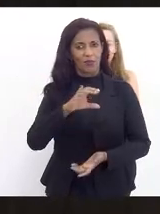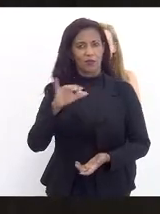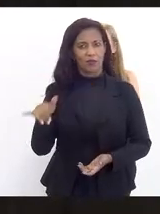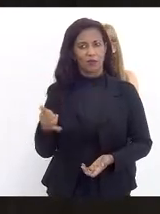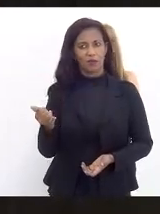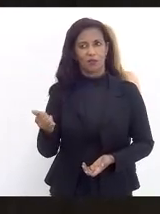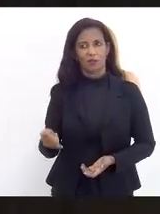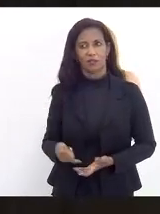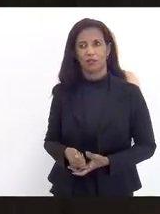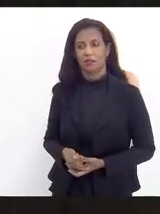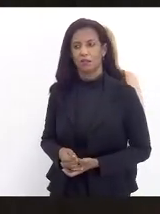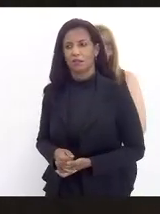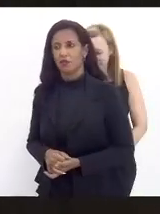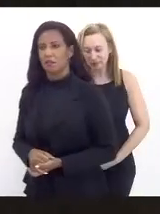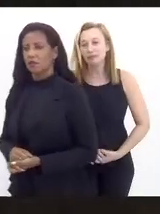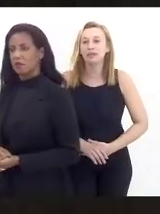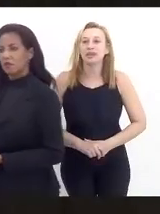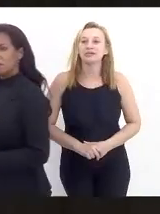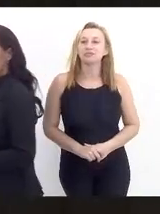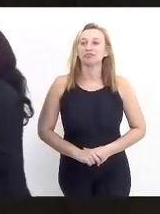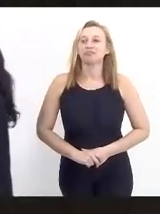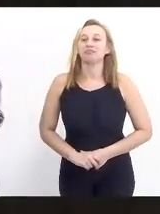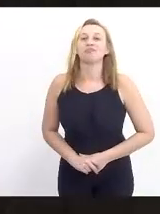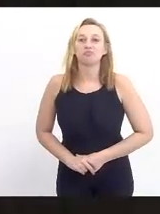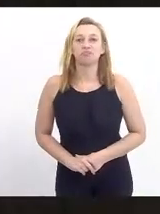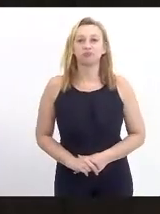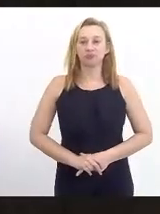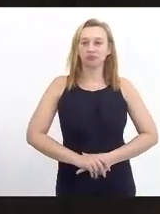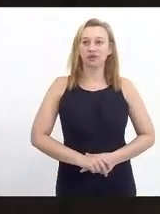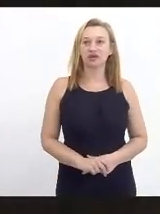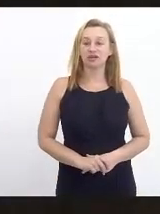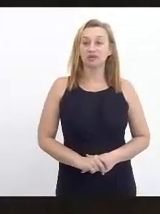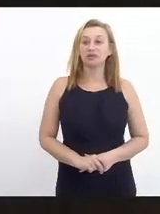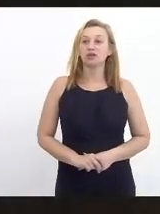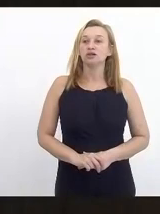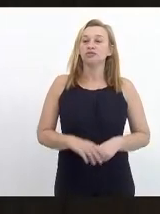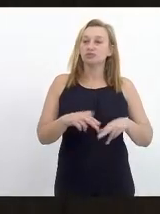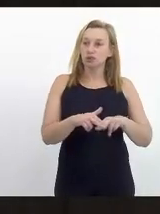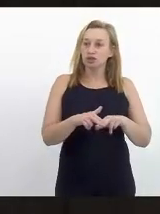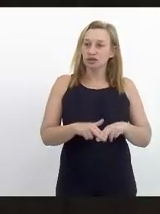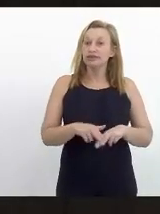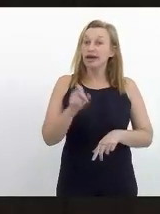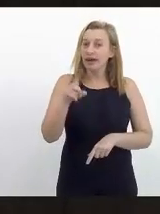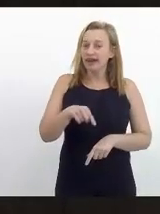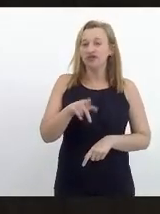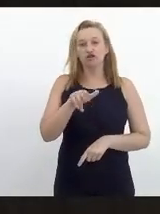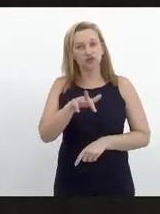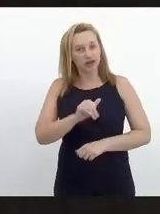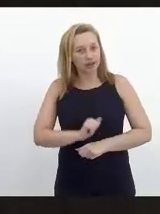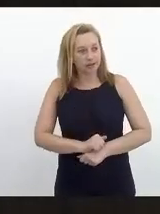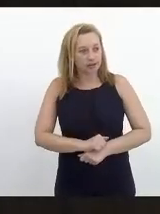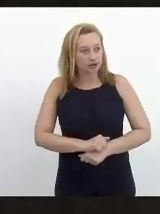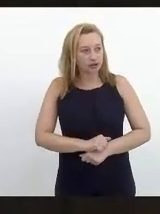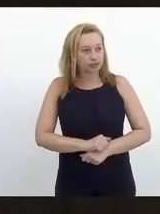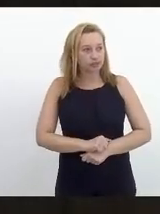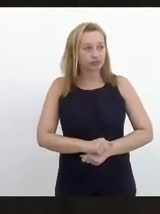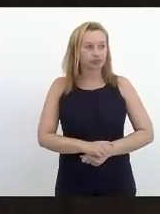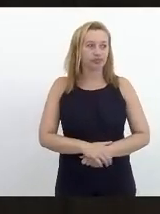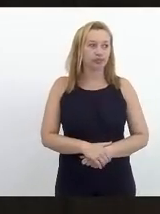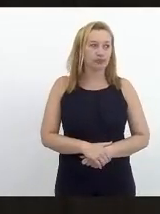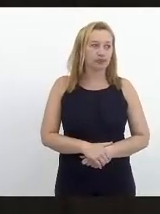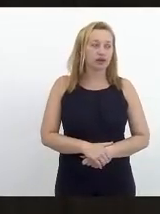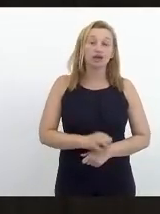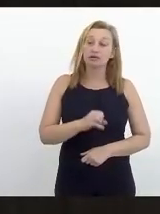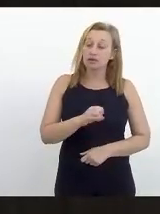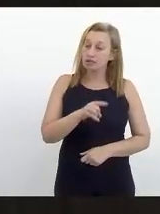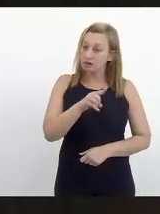de apresentar emendas no seu parecer. E, portanto, é diferente se ele,